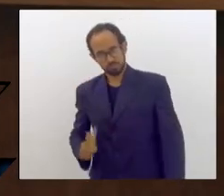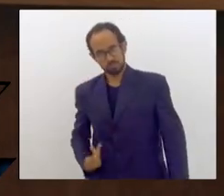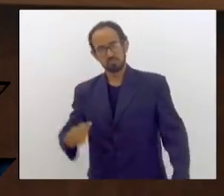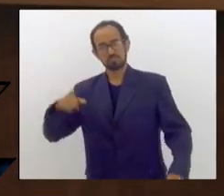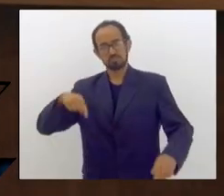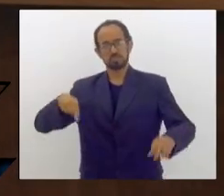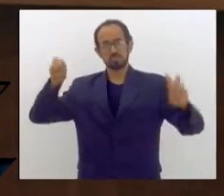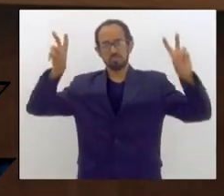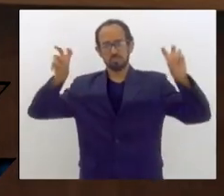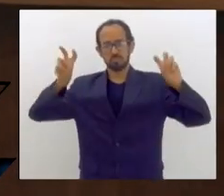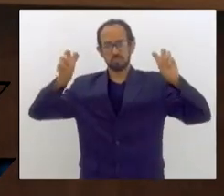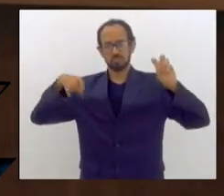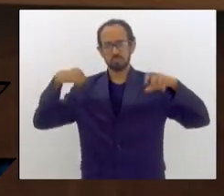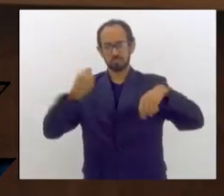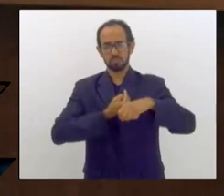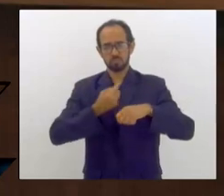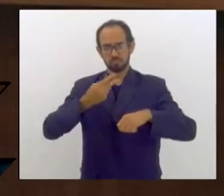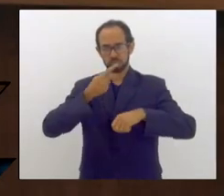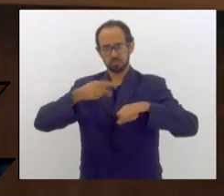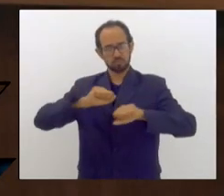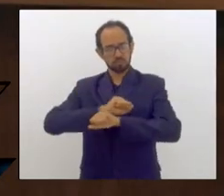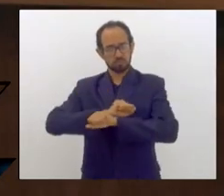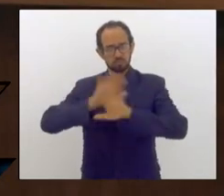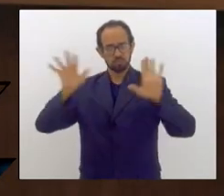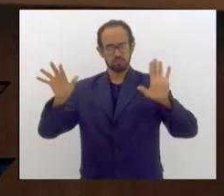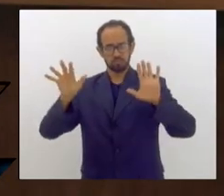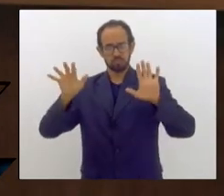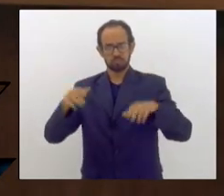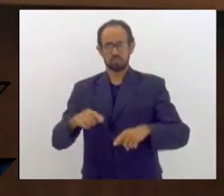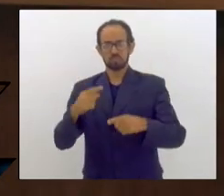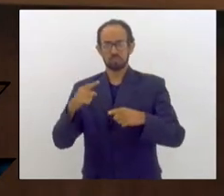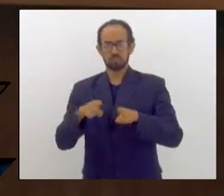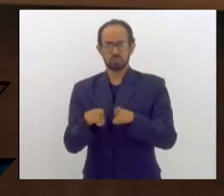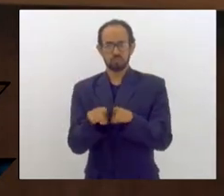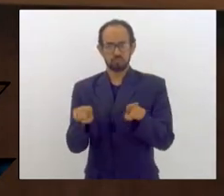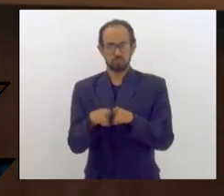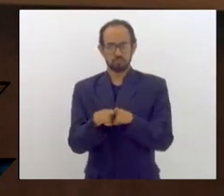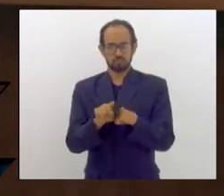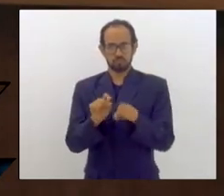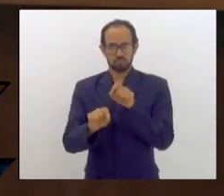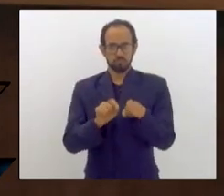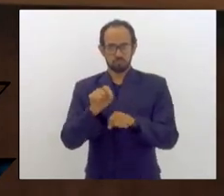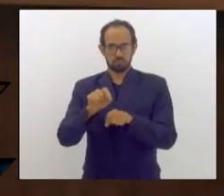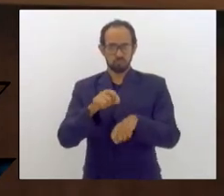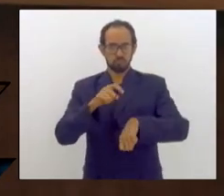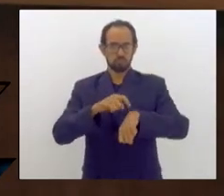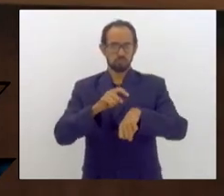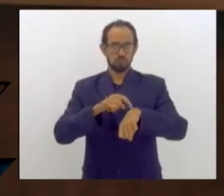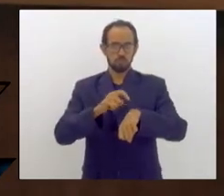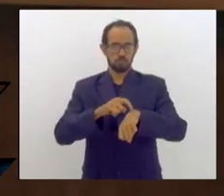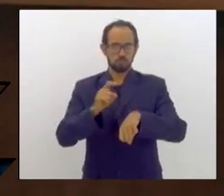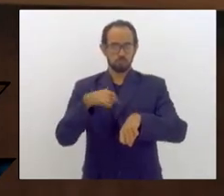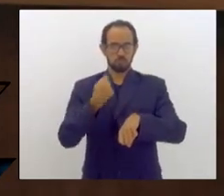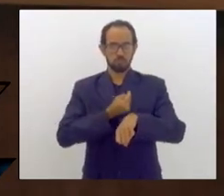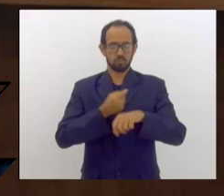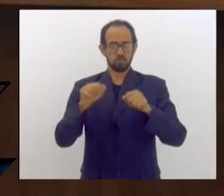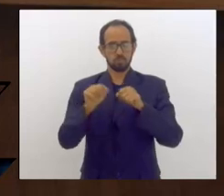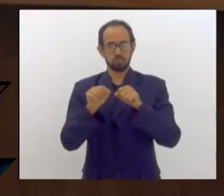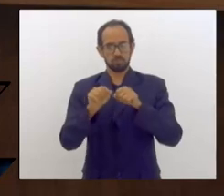que a gente trouxe de maneira muito concreta. Inclusive, naquela época, fizemos uma audiência